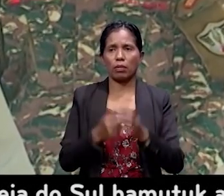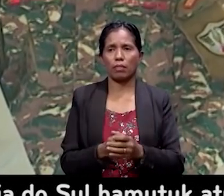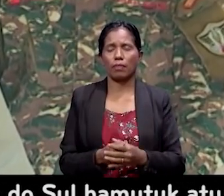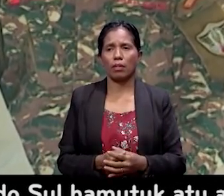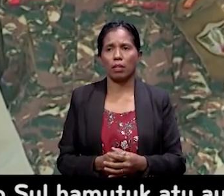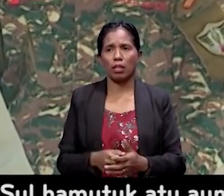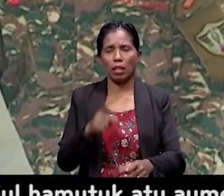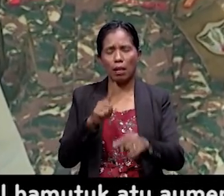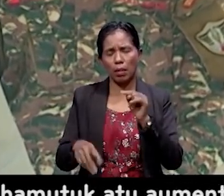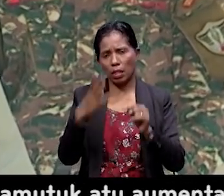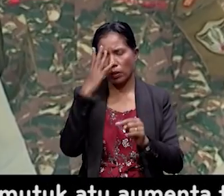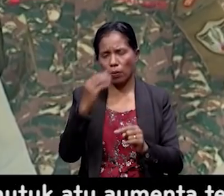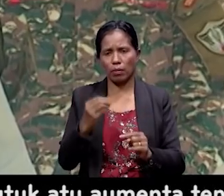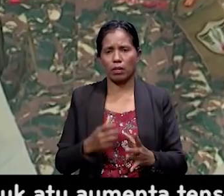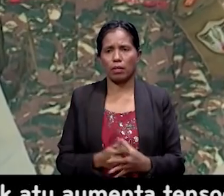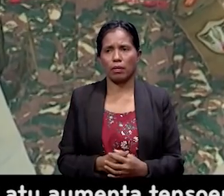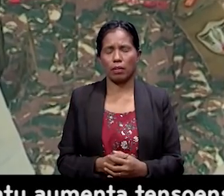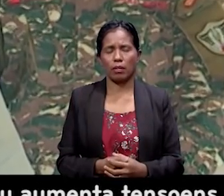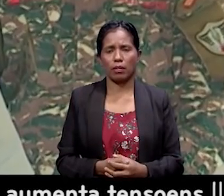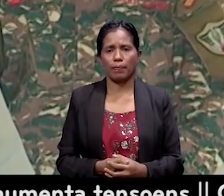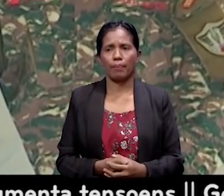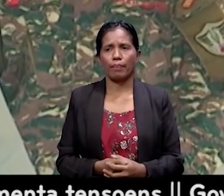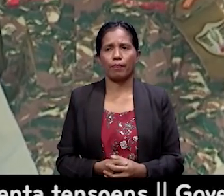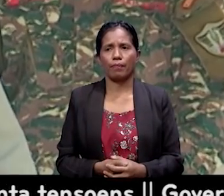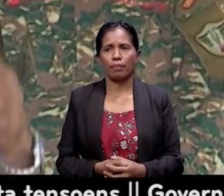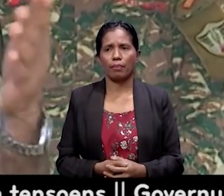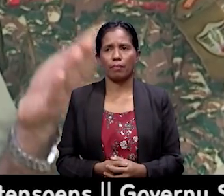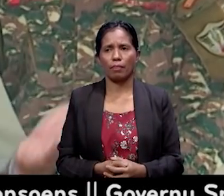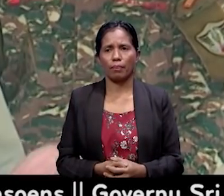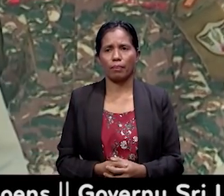não? Na Beltoba. Na Beltoba,